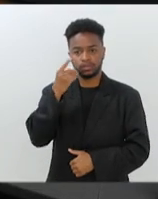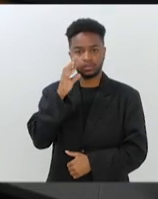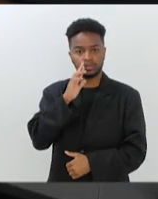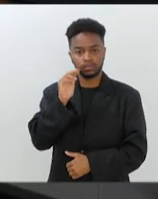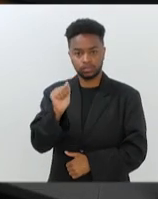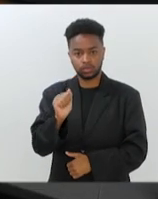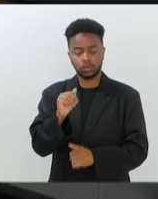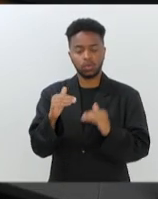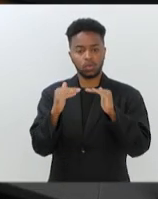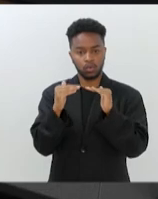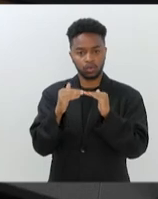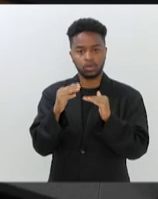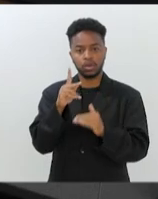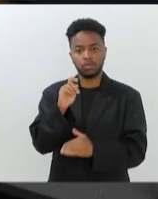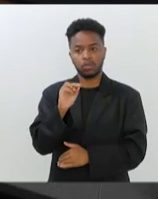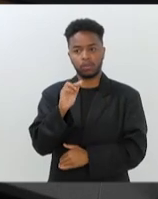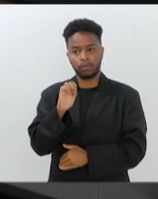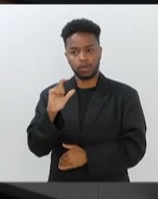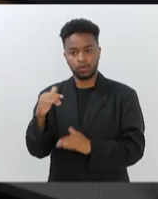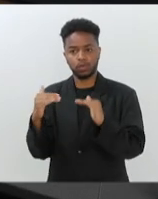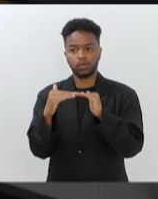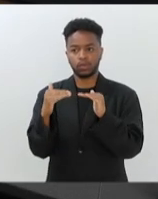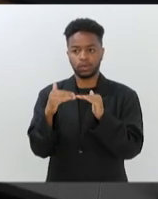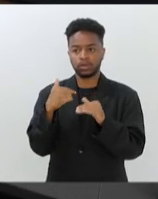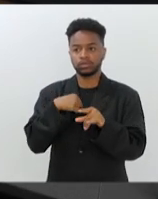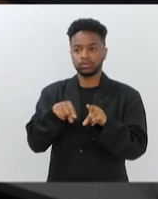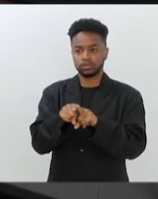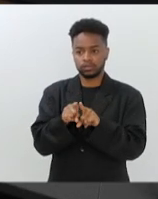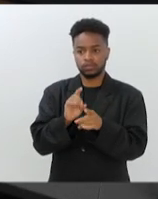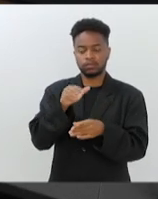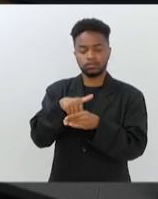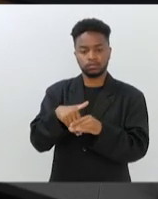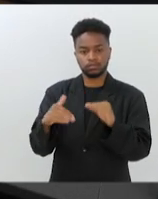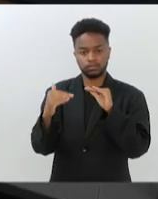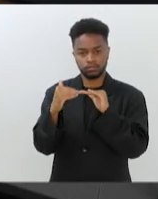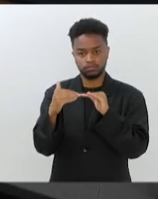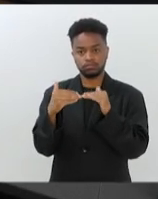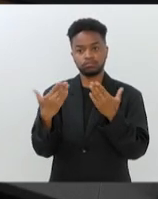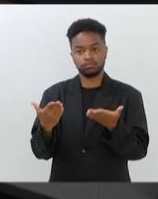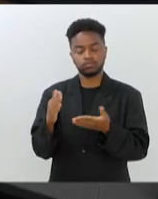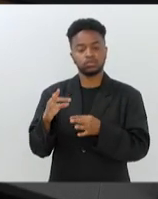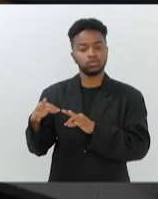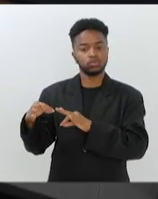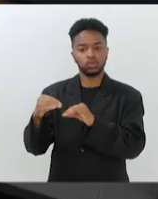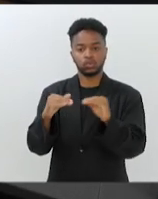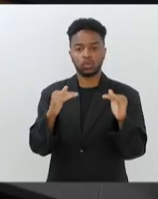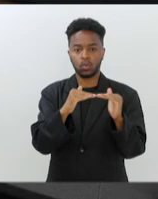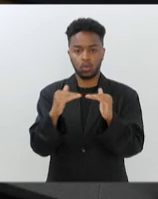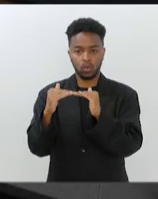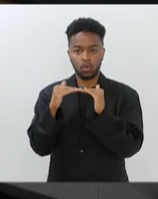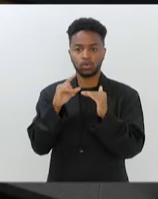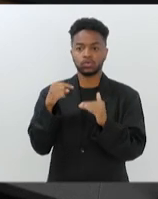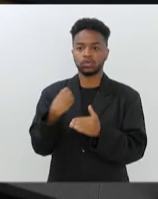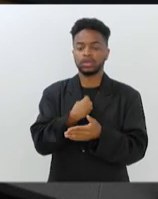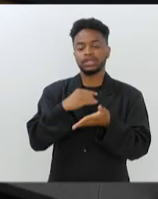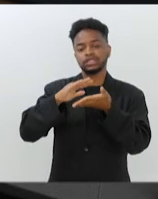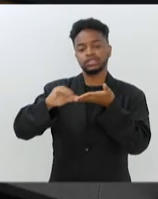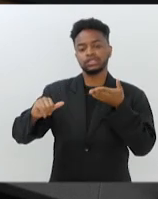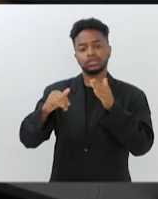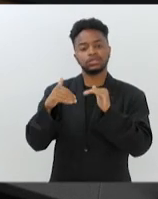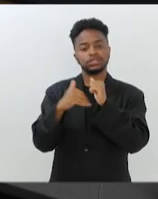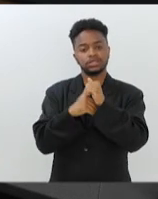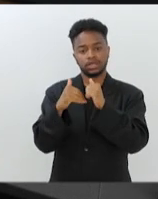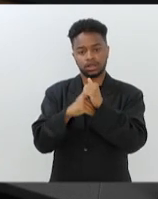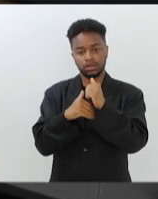Deputado poubel Eu também voto favorável com os votos escolhidos Então por unanimidade vamos tirar o sigilo desses